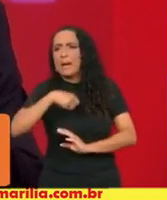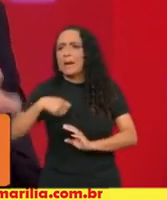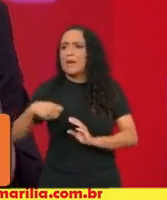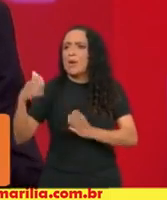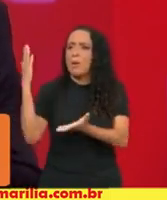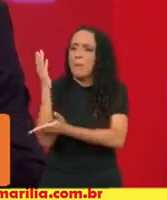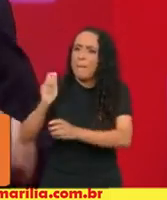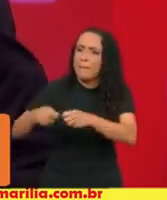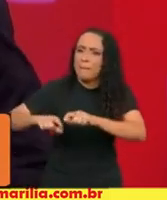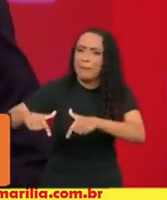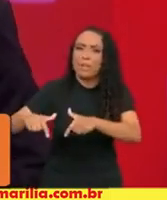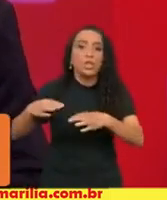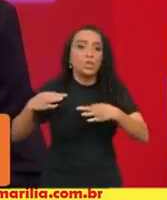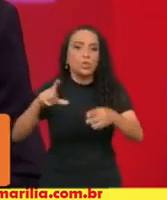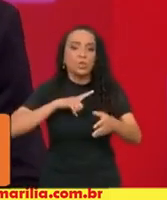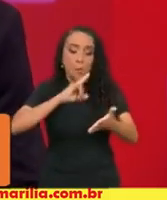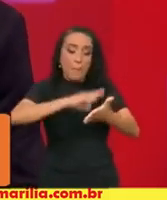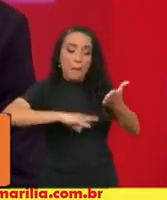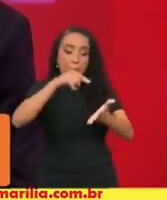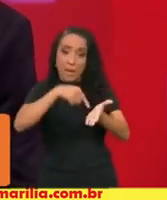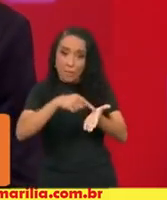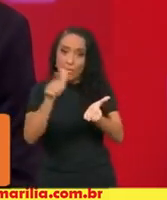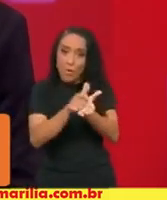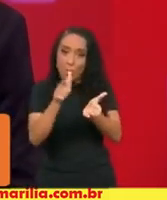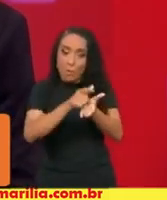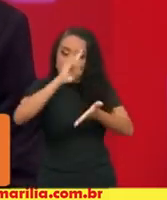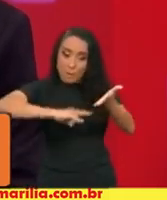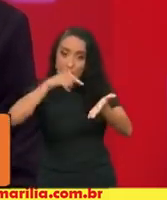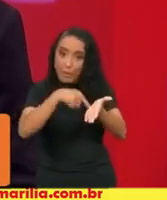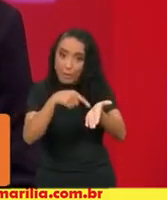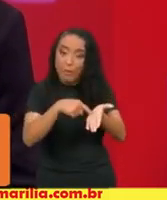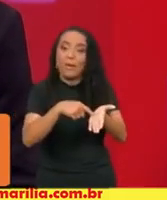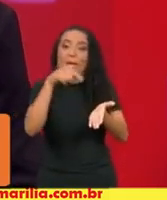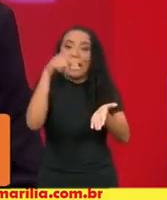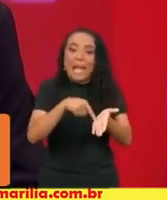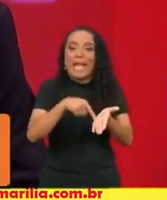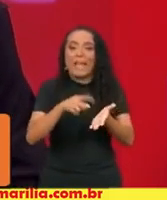modo alguém tinha um papel no bolso que aquilo, de algum modo... Exatamente. Estava ancorado, escorado...